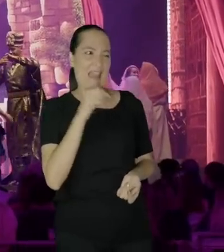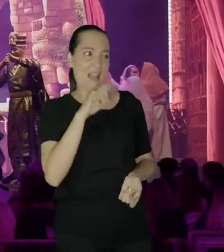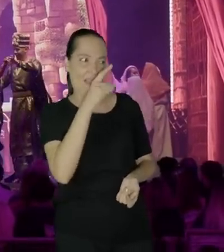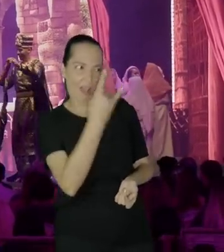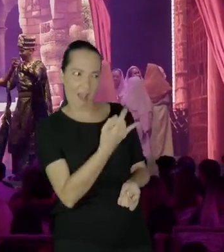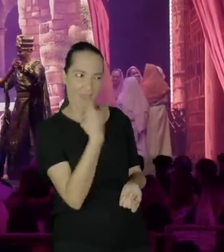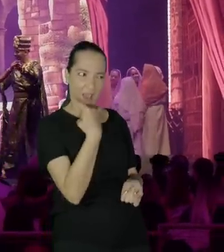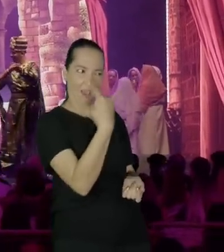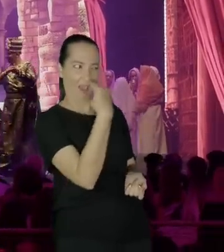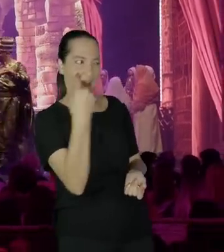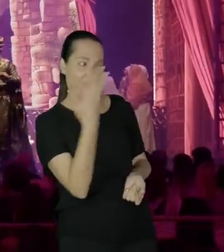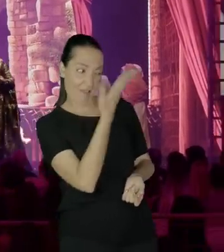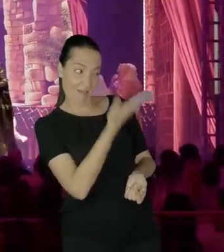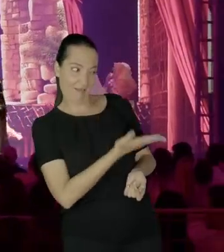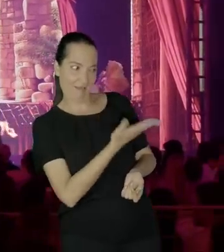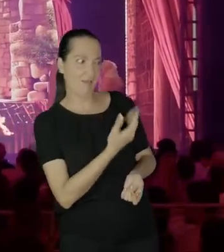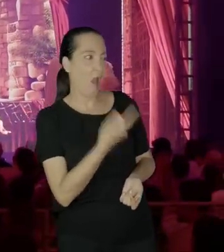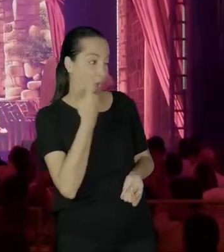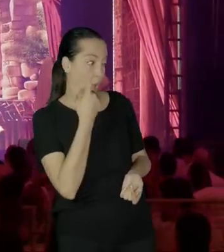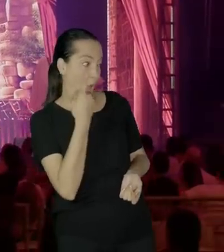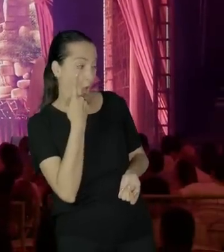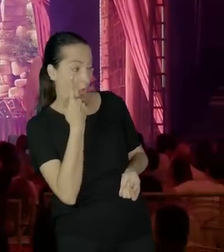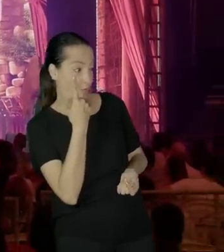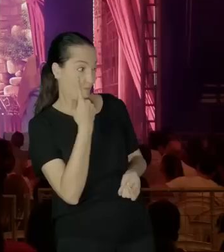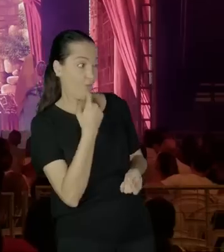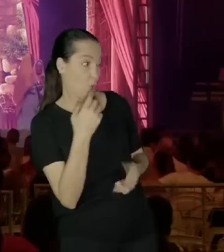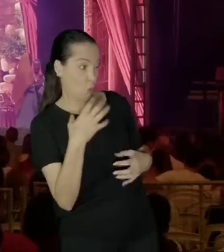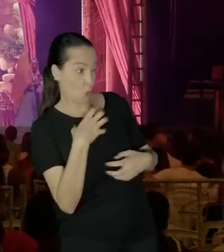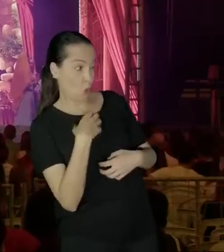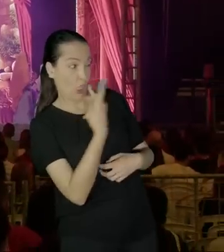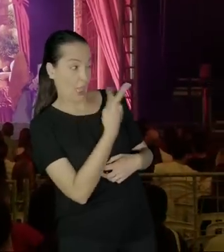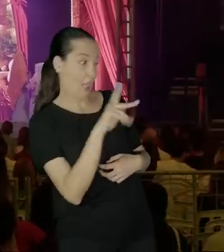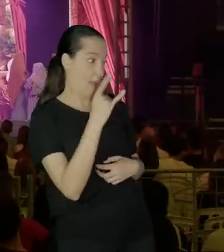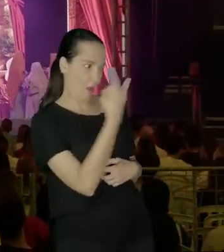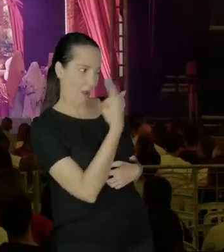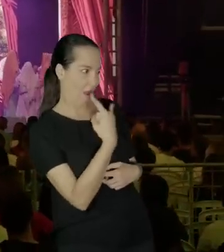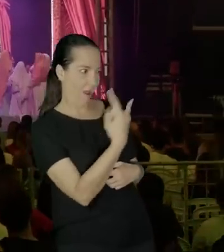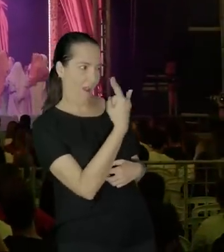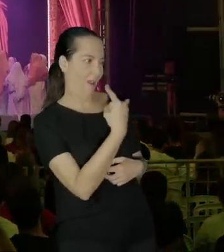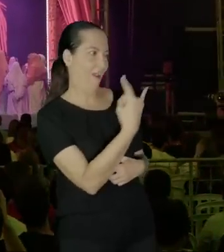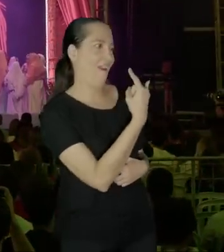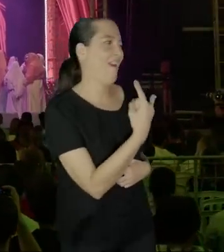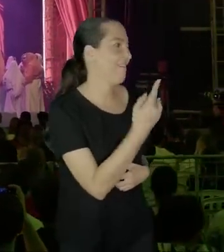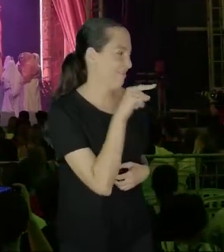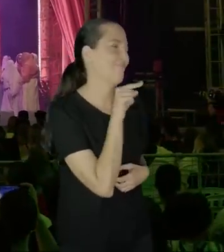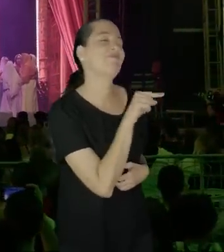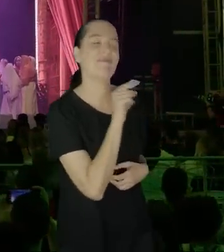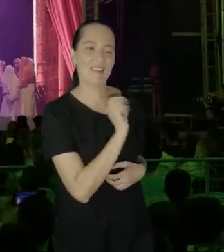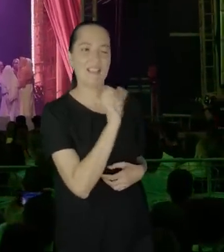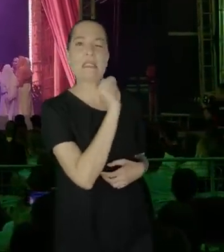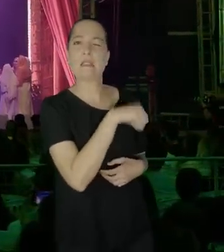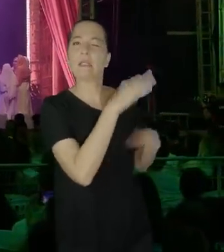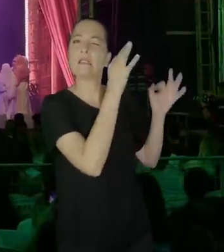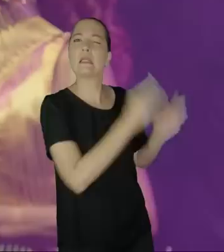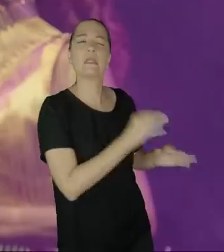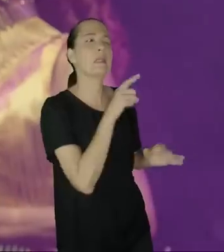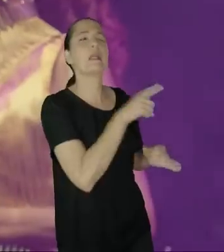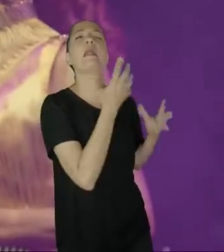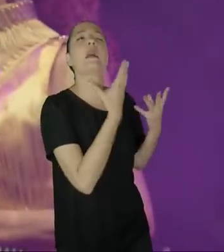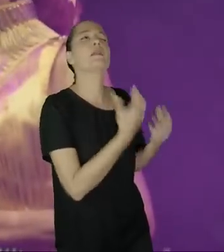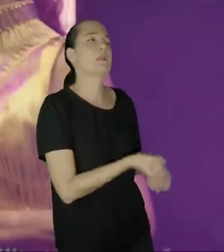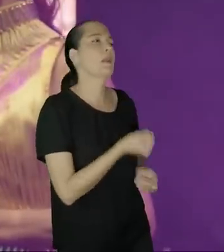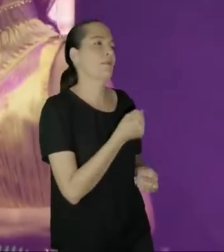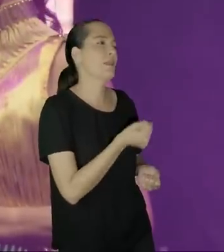por Salomé. Olhe como ele a deseja. Tenho certeza que ele atenderia a qualquer pedido